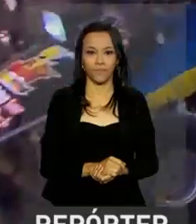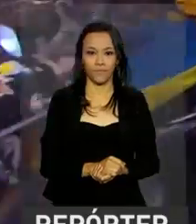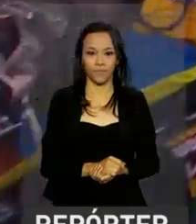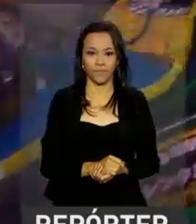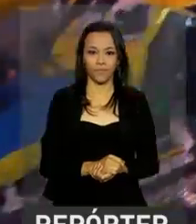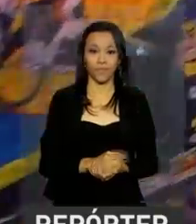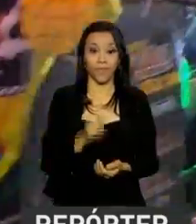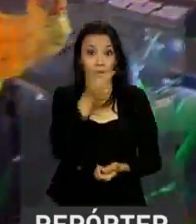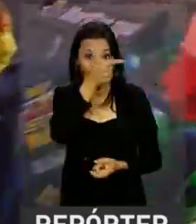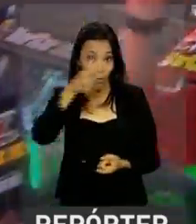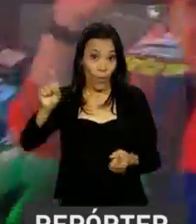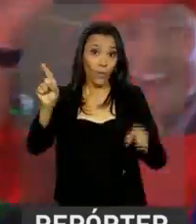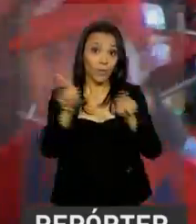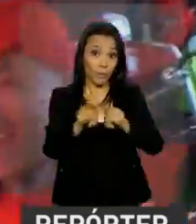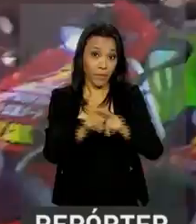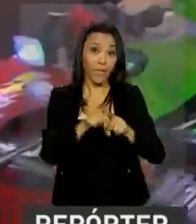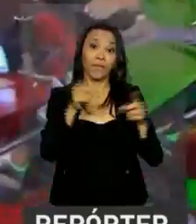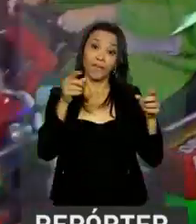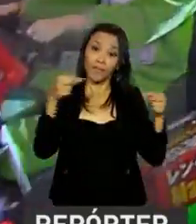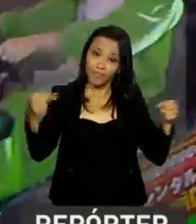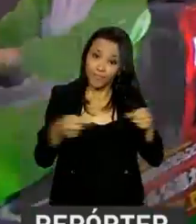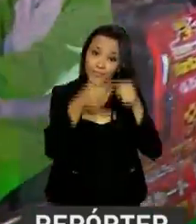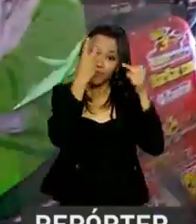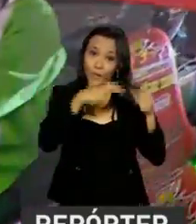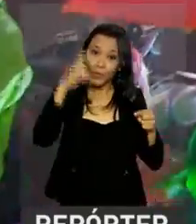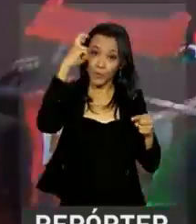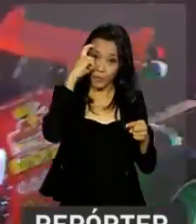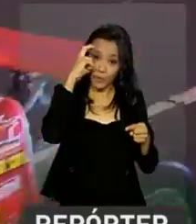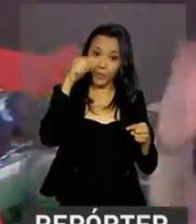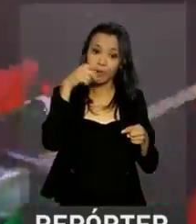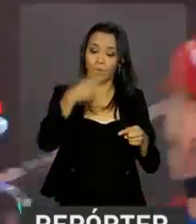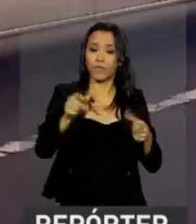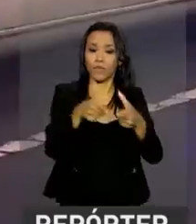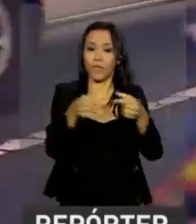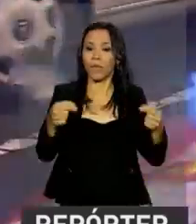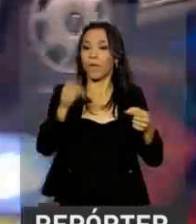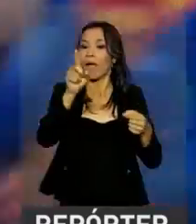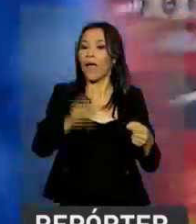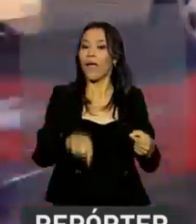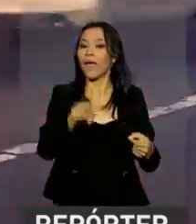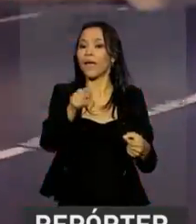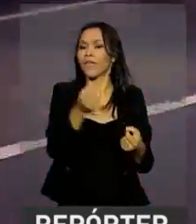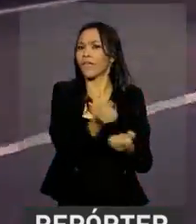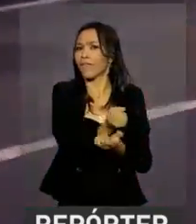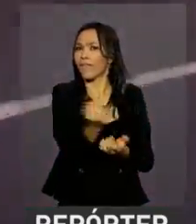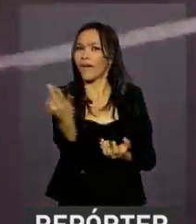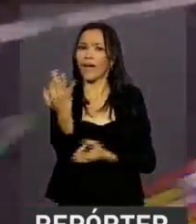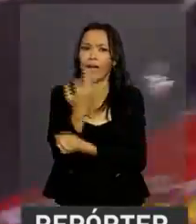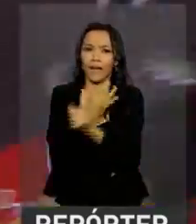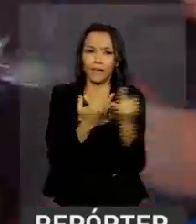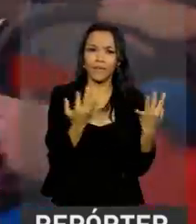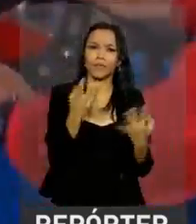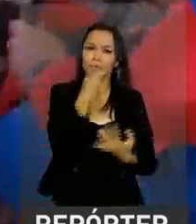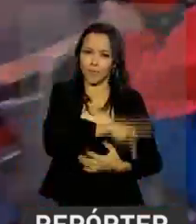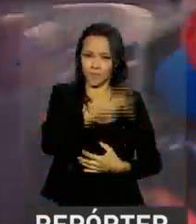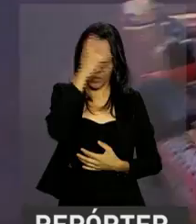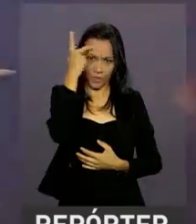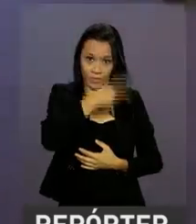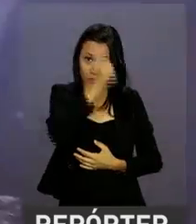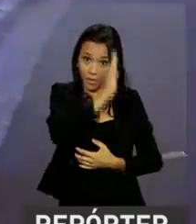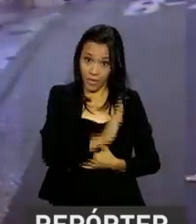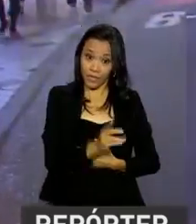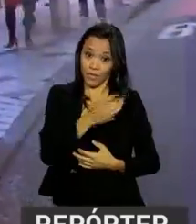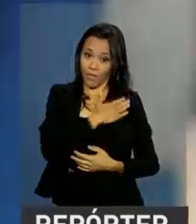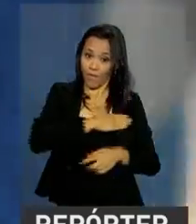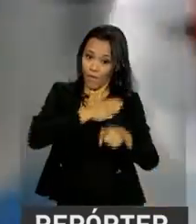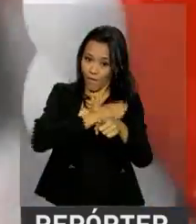E uma parte específica da cultura contemporânea do Japão é apreciada por muitos brasileiros e também em